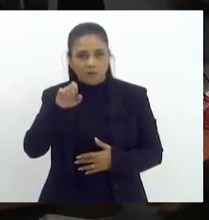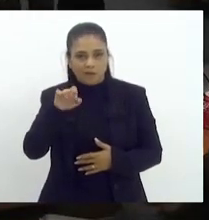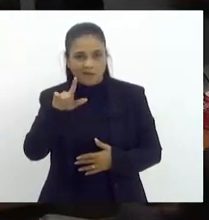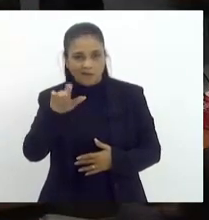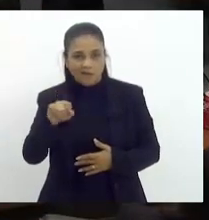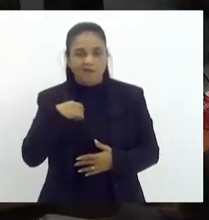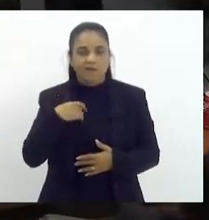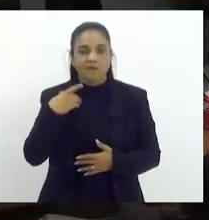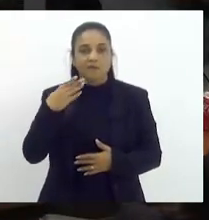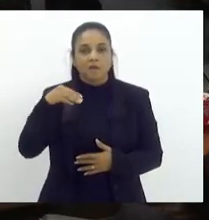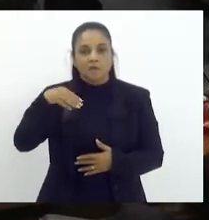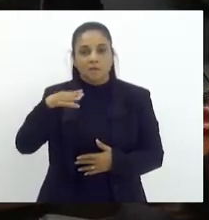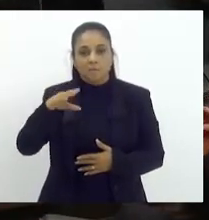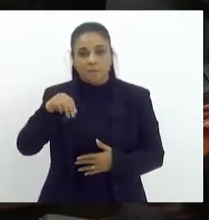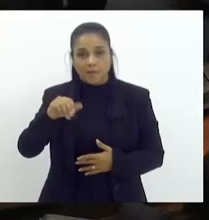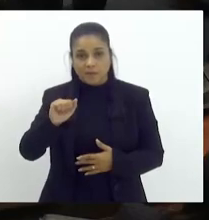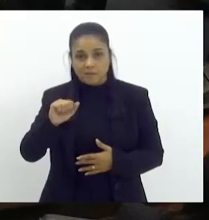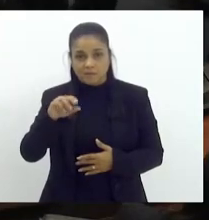Carlos Macedo